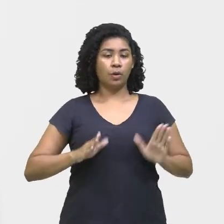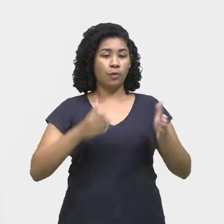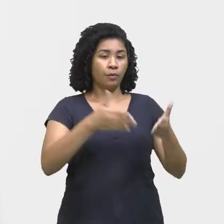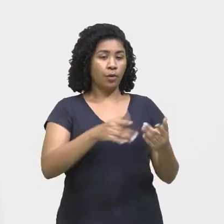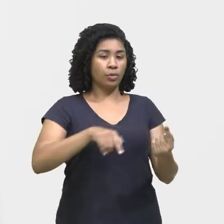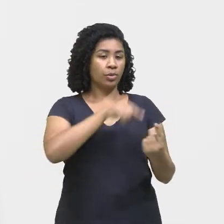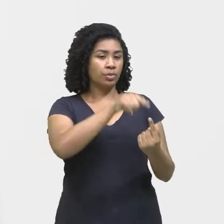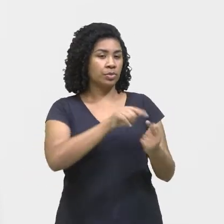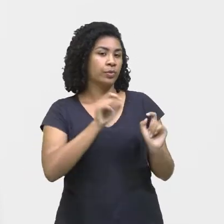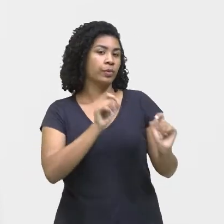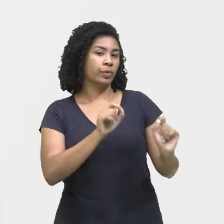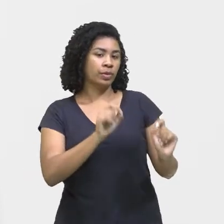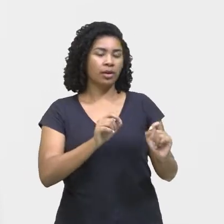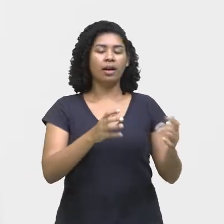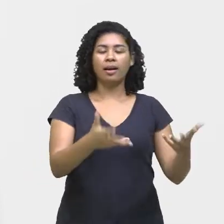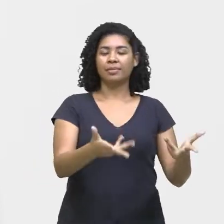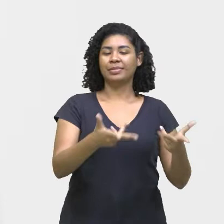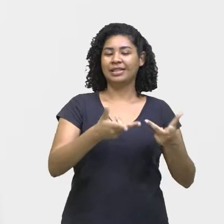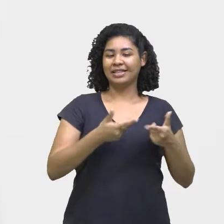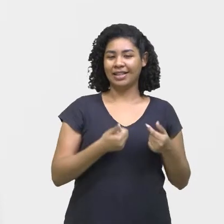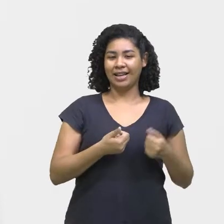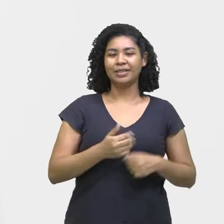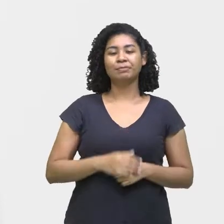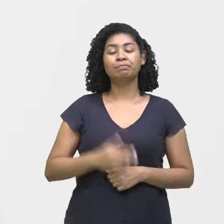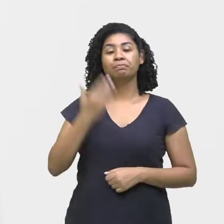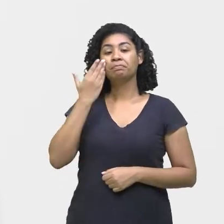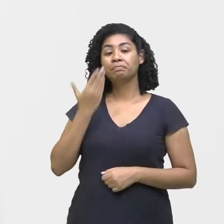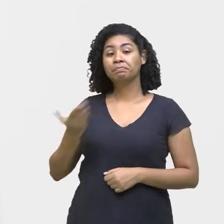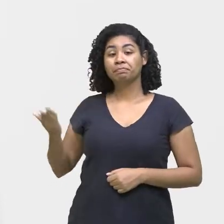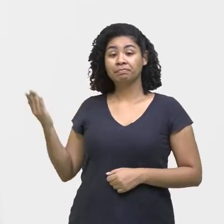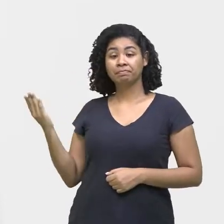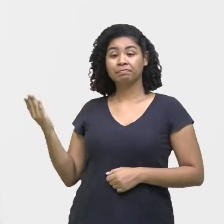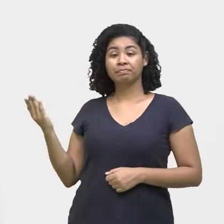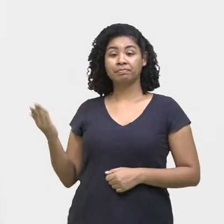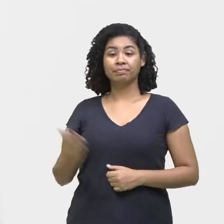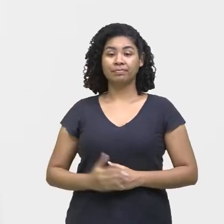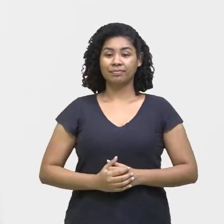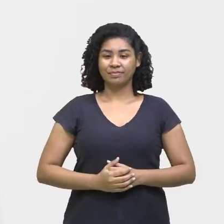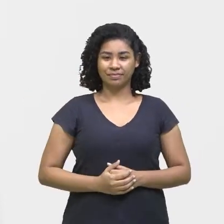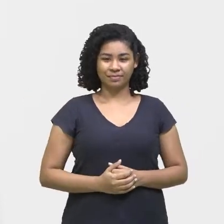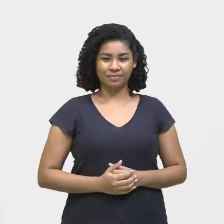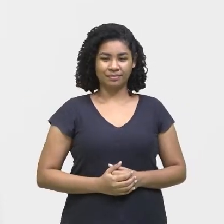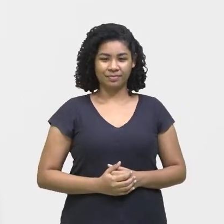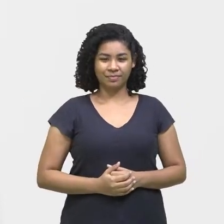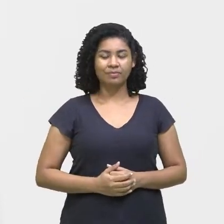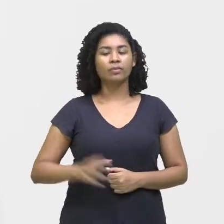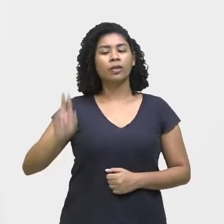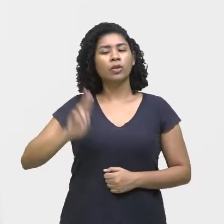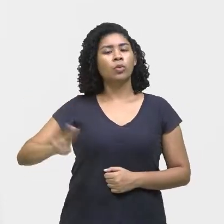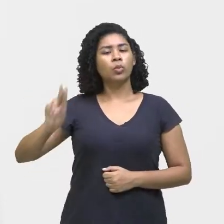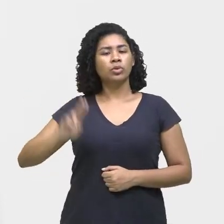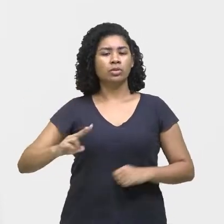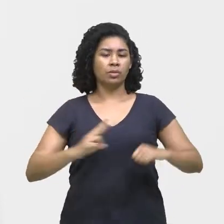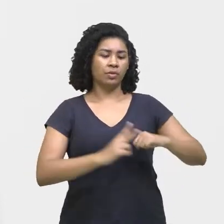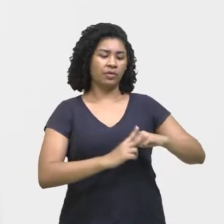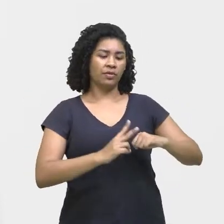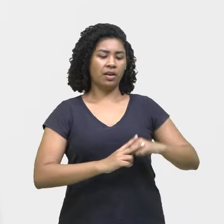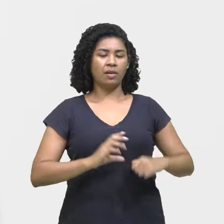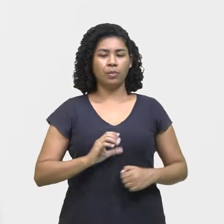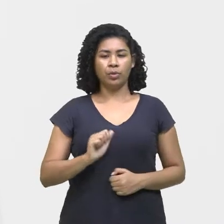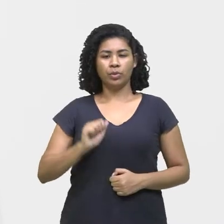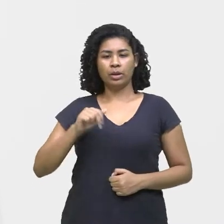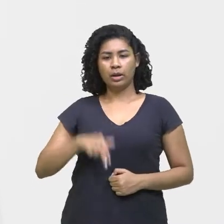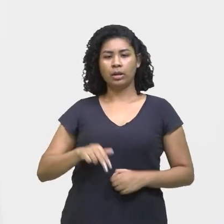habilidades. Então, você tem aí, olha, leu aqui junto comigo. Então, nós utilizamos o verbo modal can para falar sobre